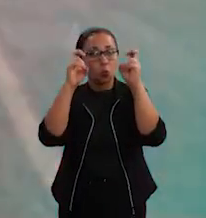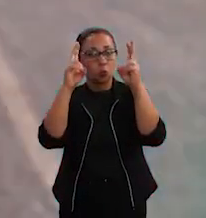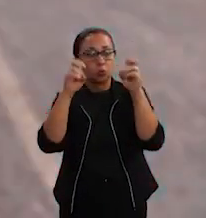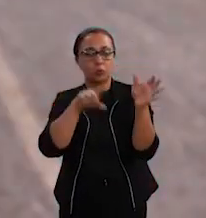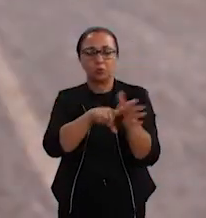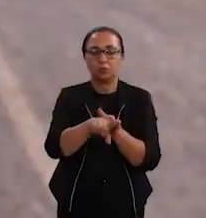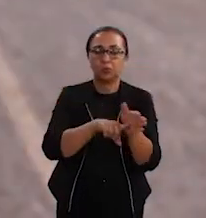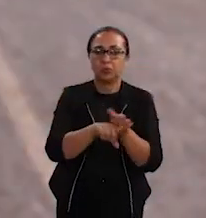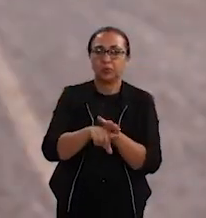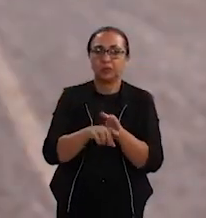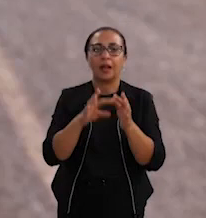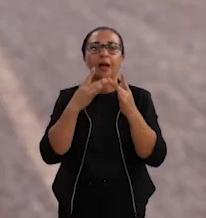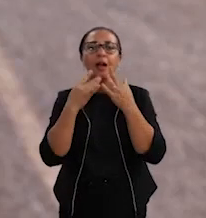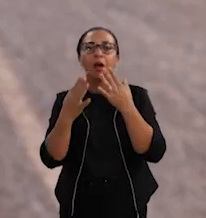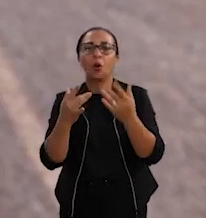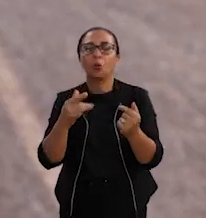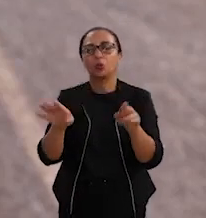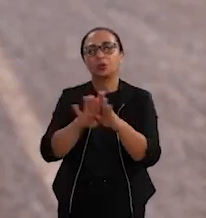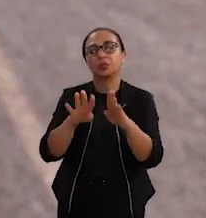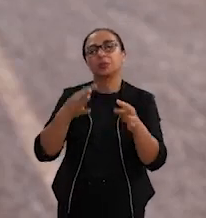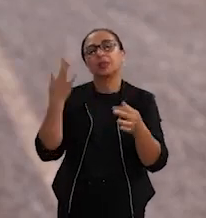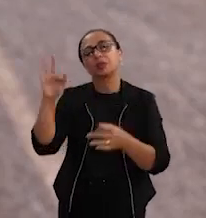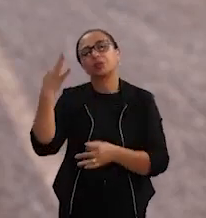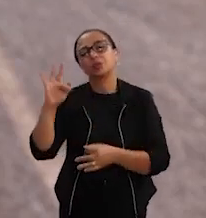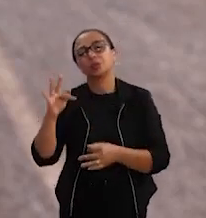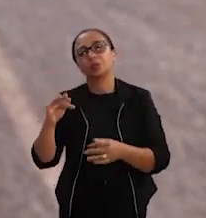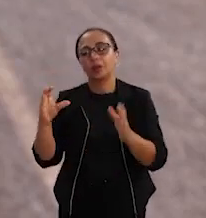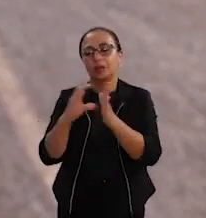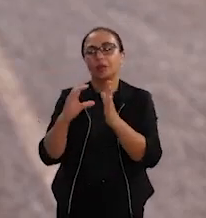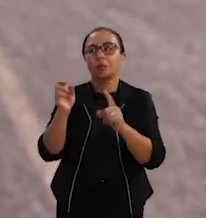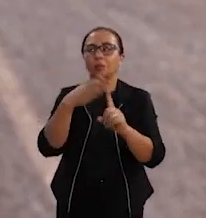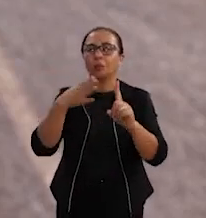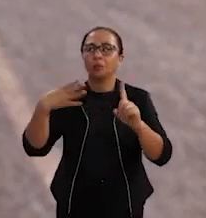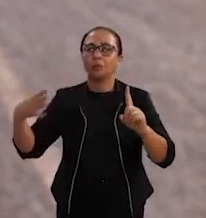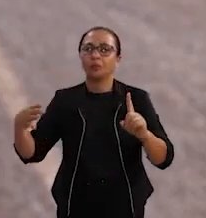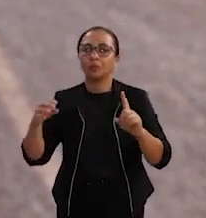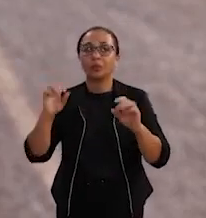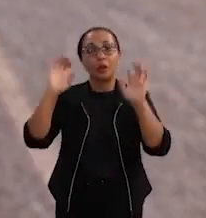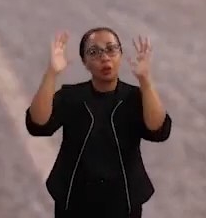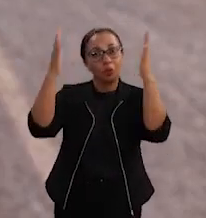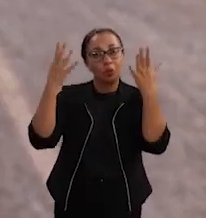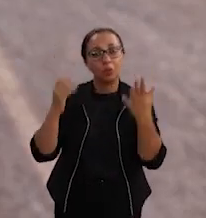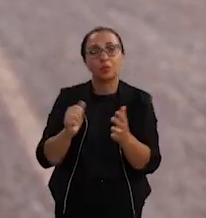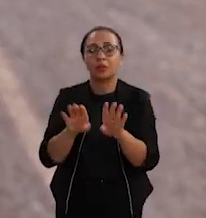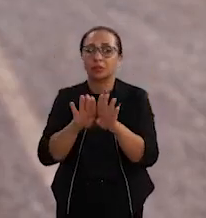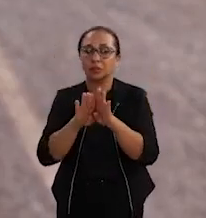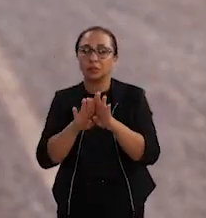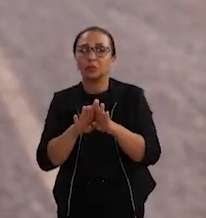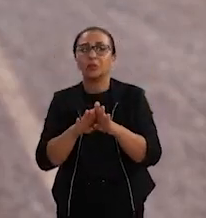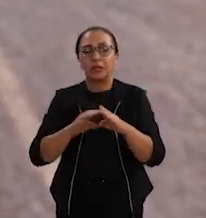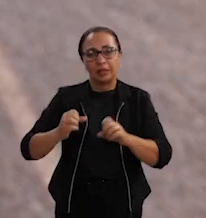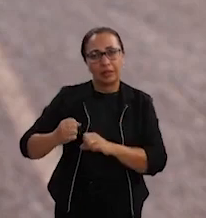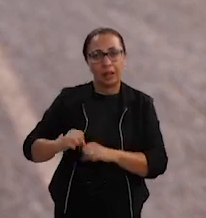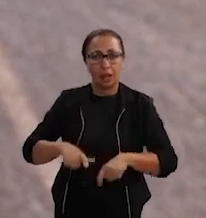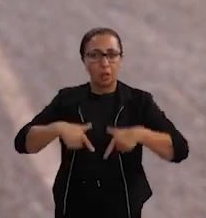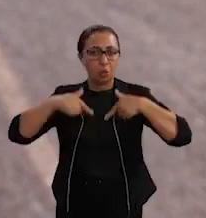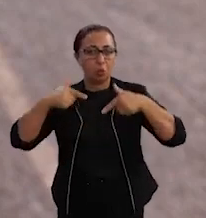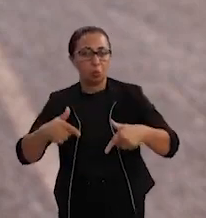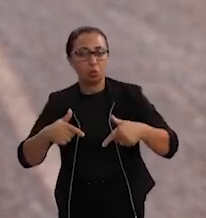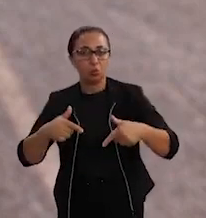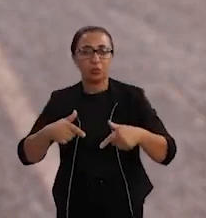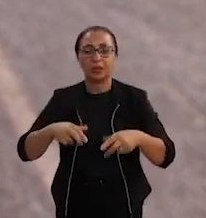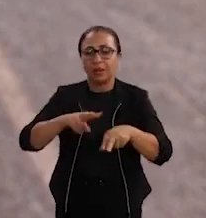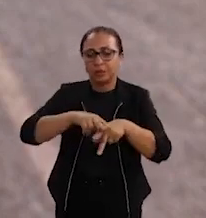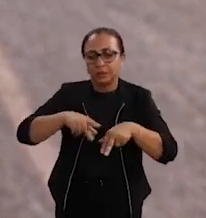Bom, o título da pesquisa é As Cores e as Dores da Comunidade LGBT, uma análise dialógica da hipertextualização da